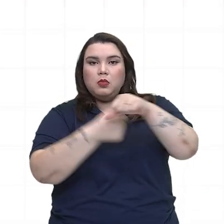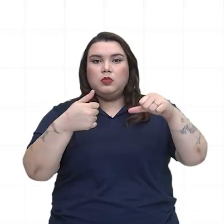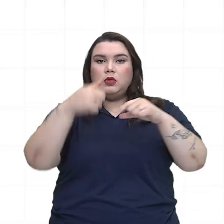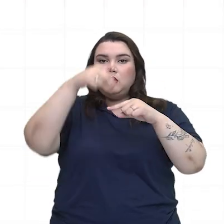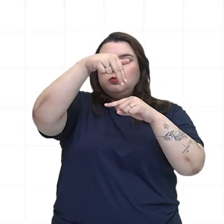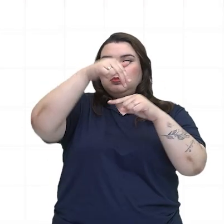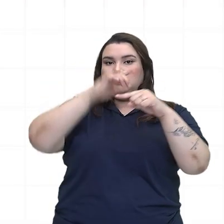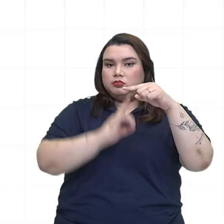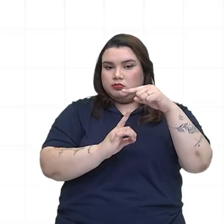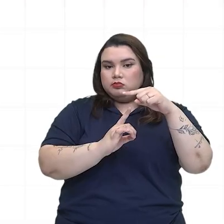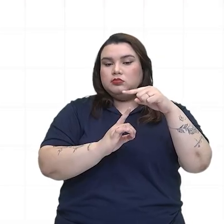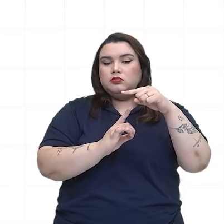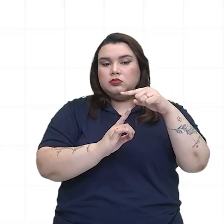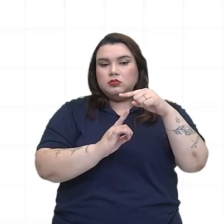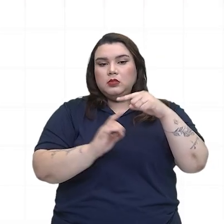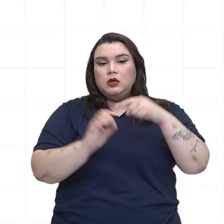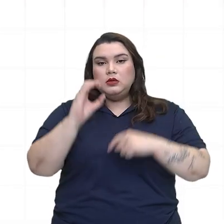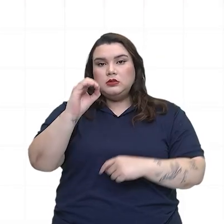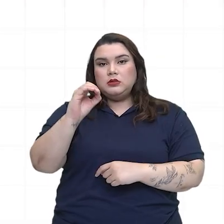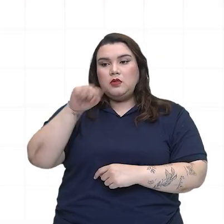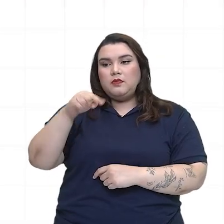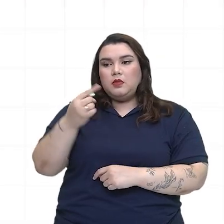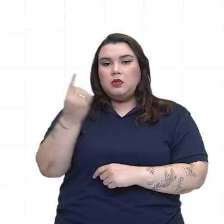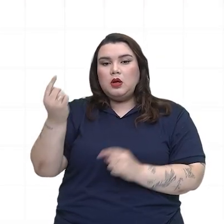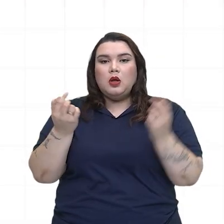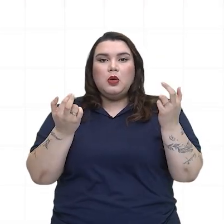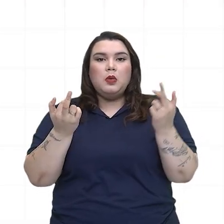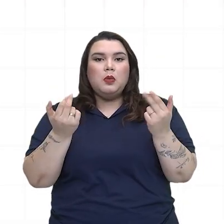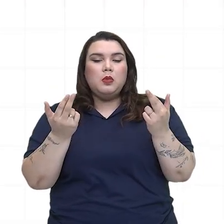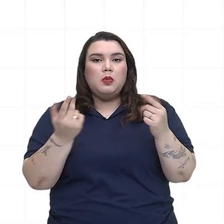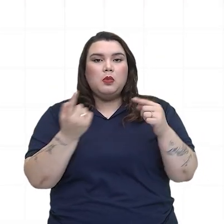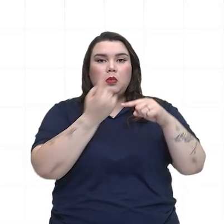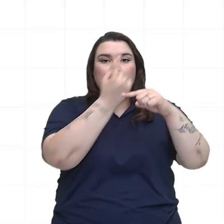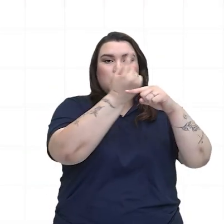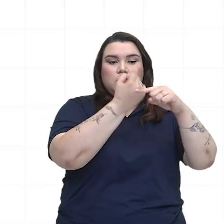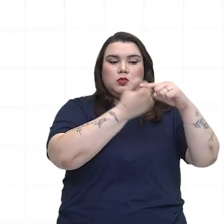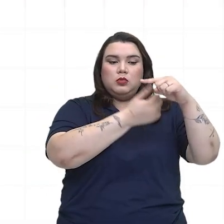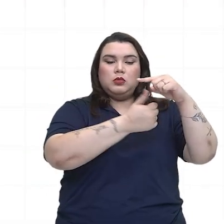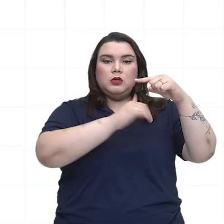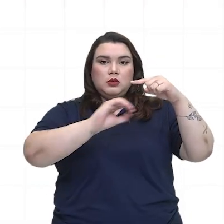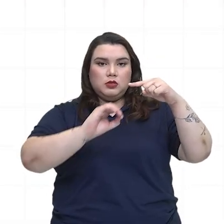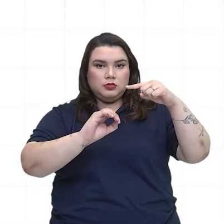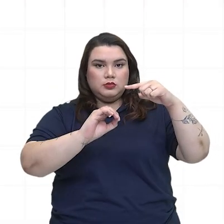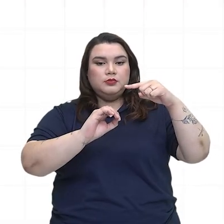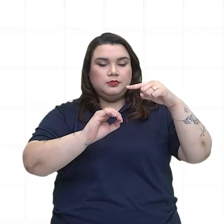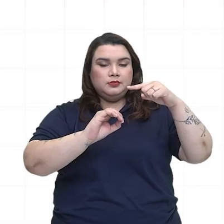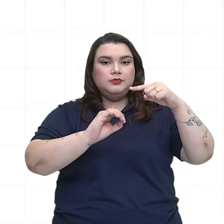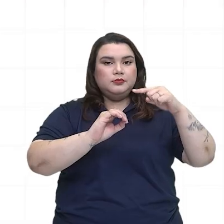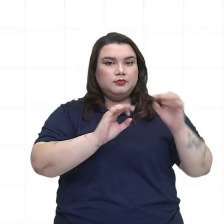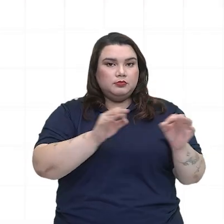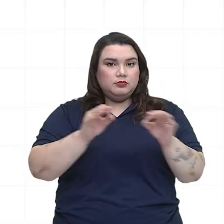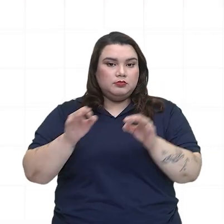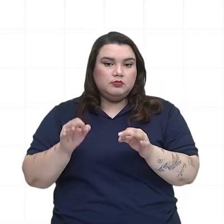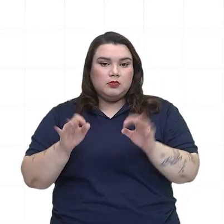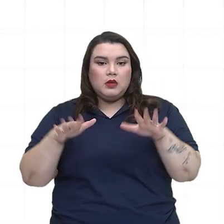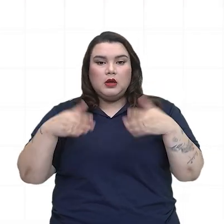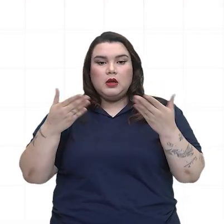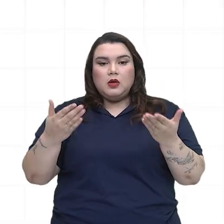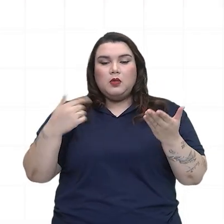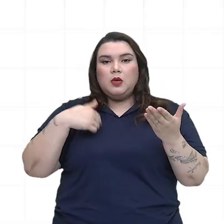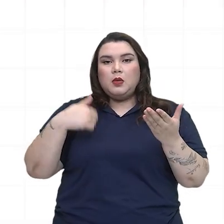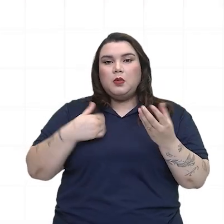decimal. E o 0,1, ele é o mesmo que 1 sobre 10. Então, ao invés de